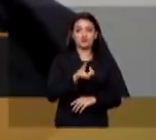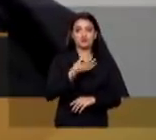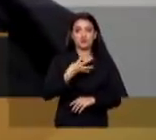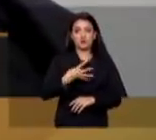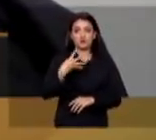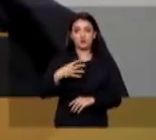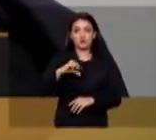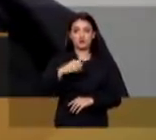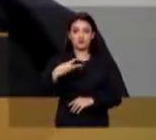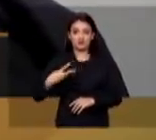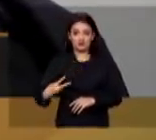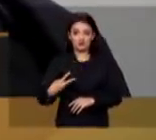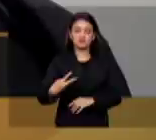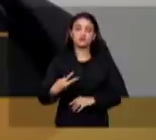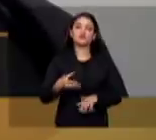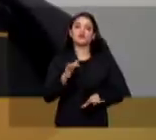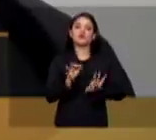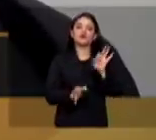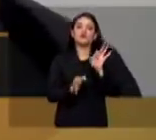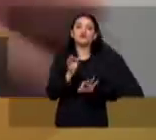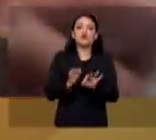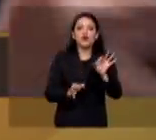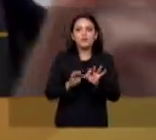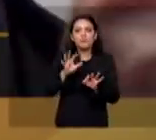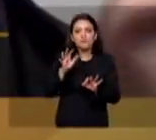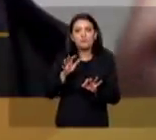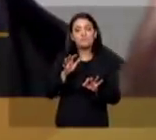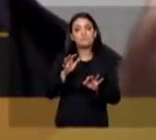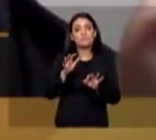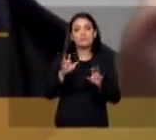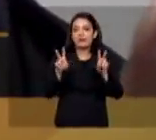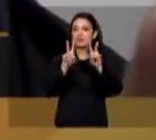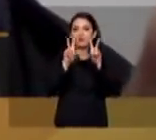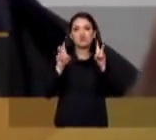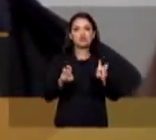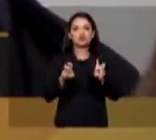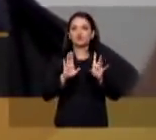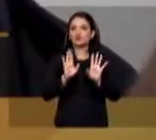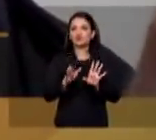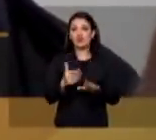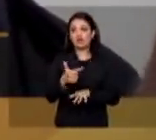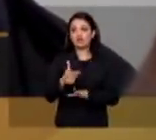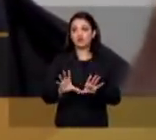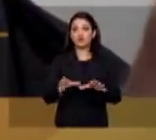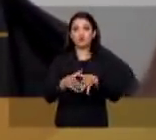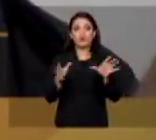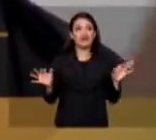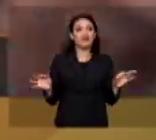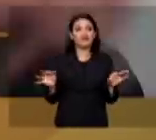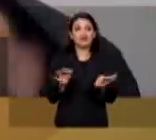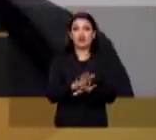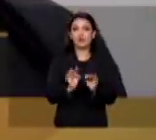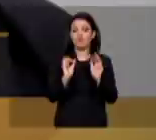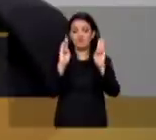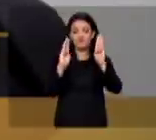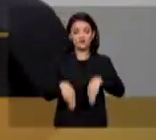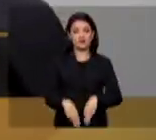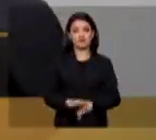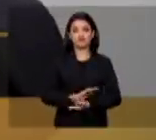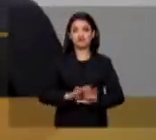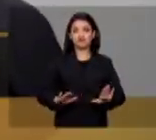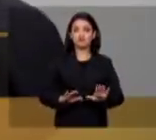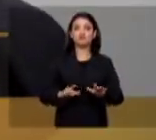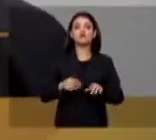ex-presidente Lula, cujo julgamento de mérito foi regularmente finalizado pela segunda turma deste Supremo Tribunal